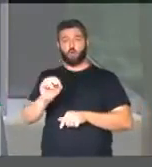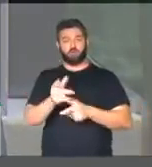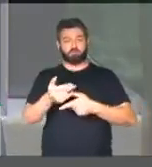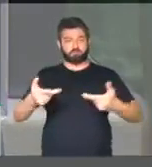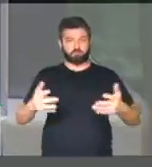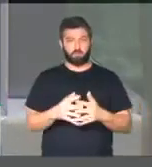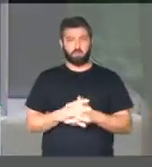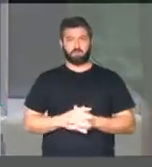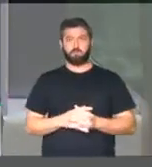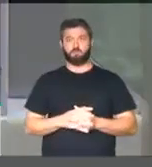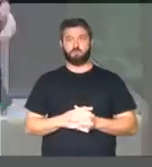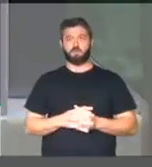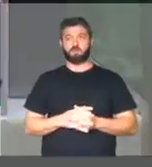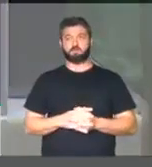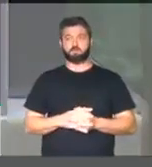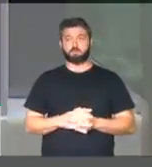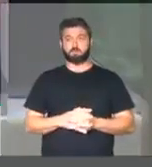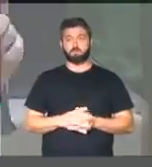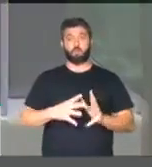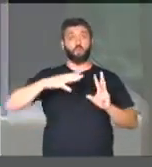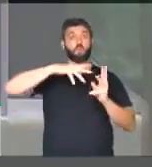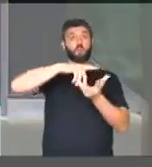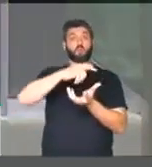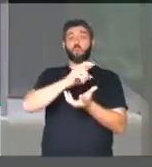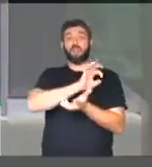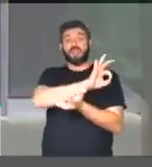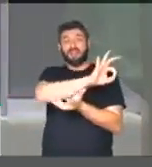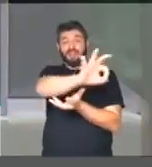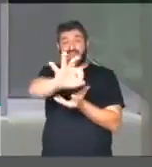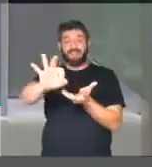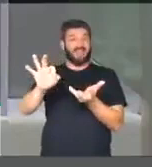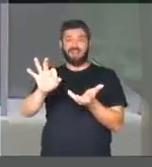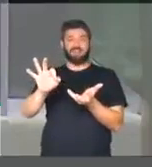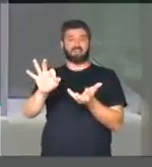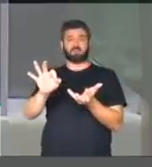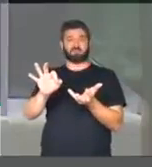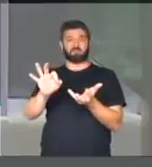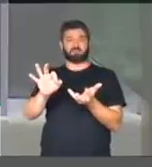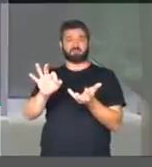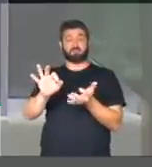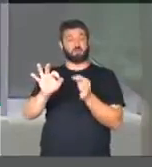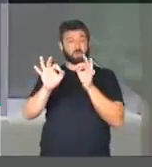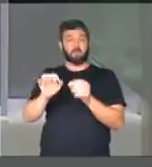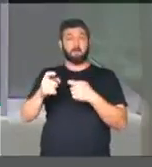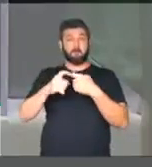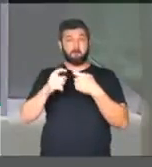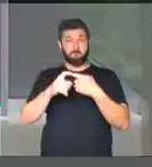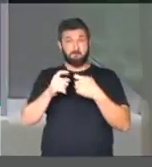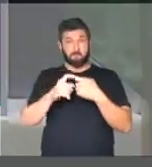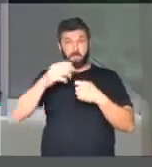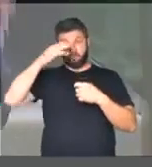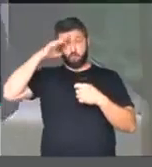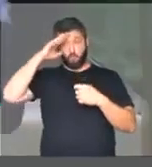diante. Em nenhum outro lugar do mundo, com certeza, os médicos e